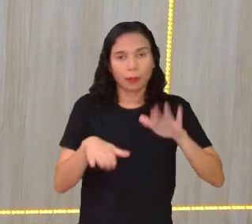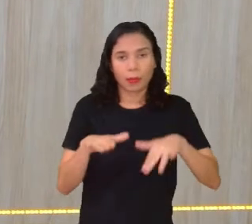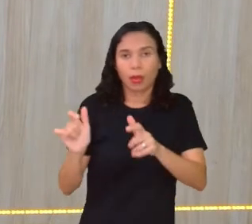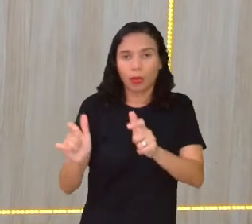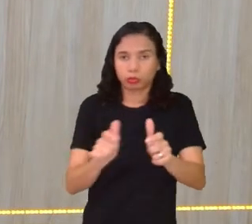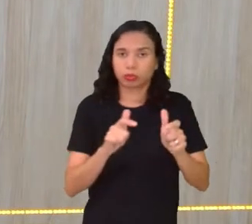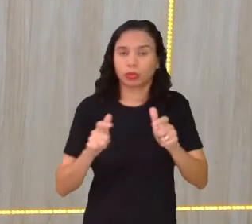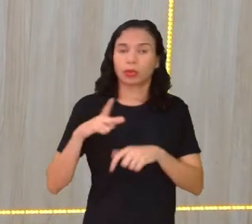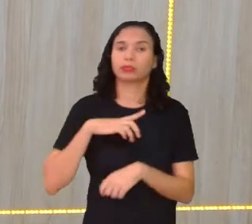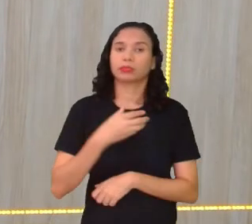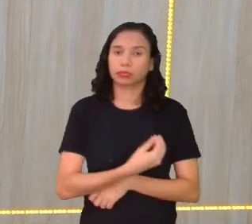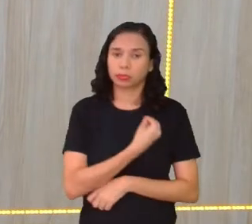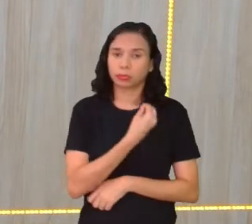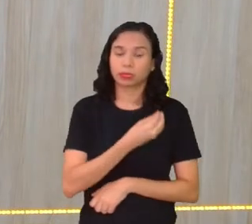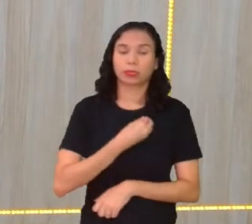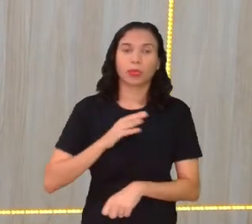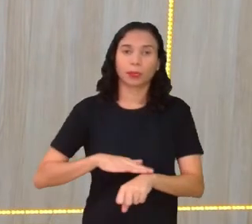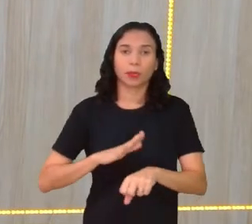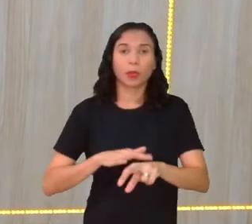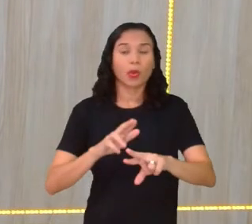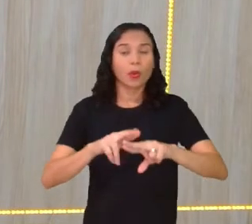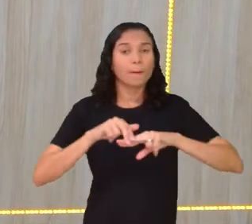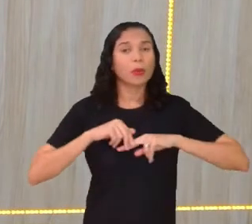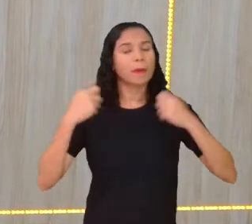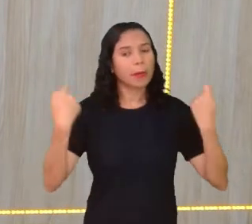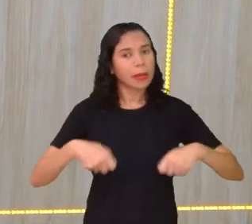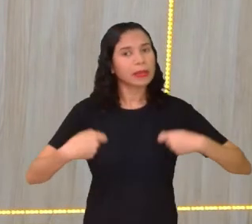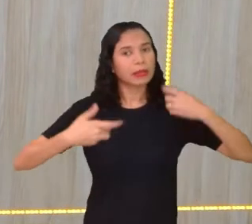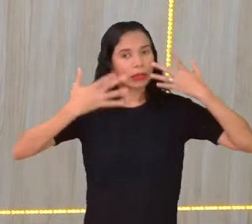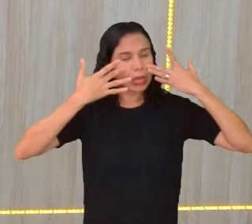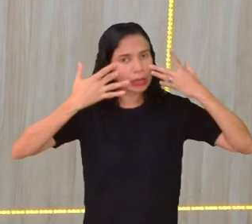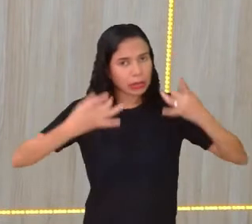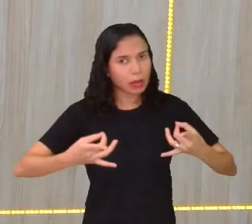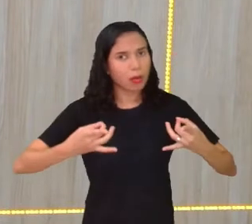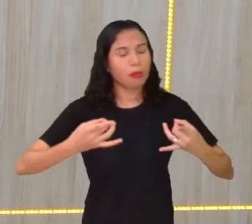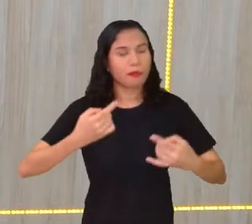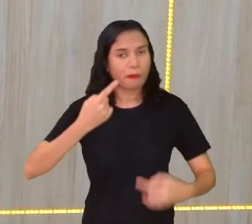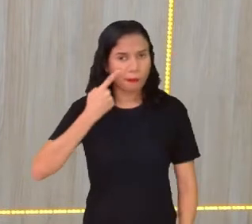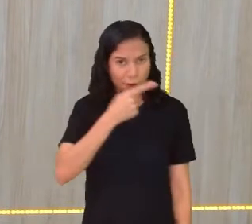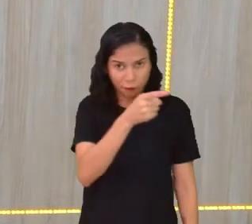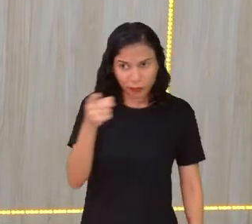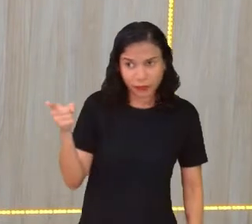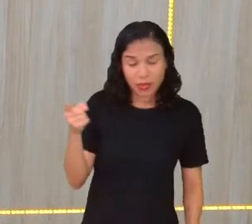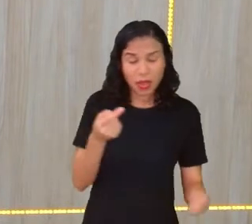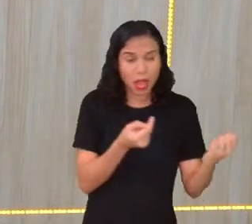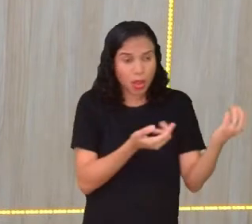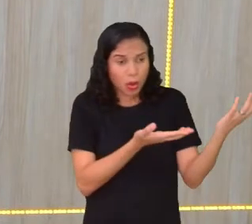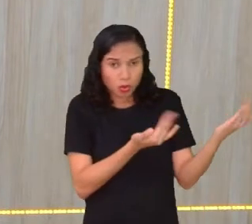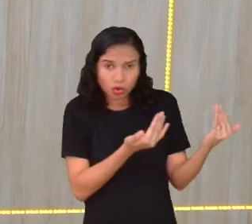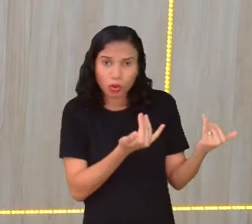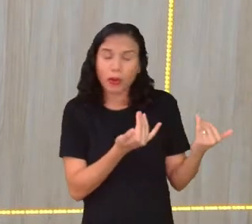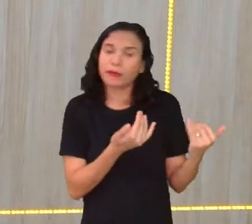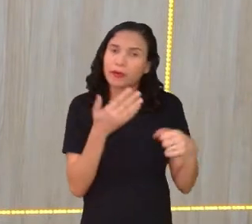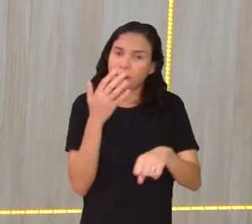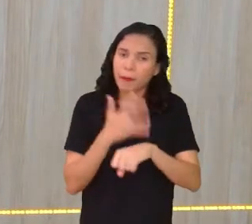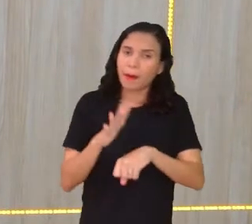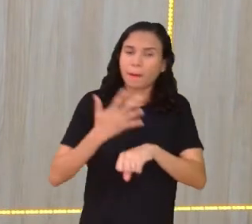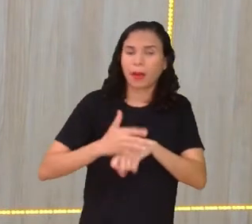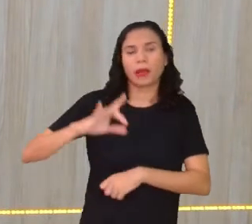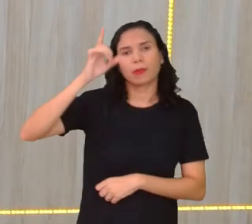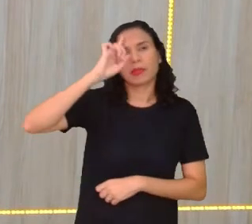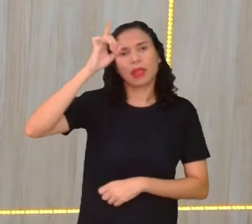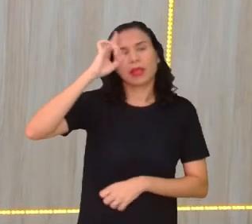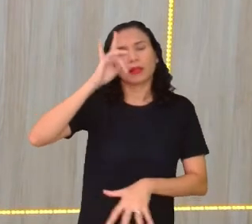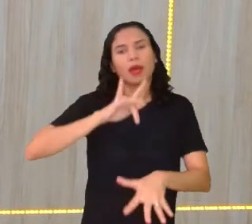onde você está e da situação. Então, tem que ter cuidado, principalmente vocês, jovens, né, que lidam constantemente com as